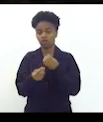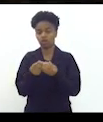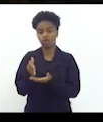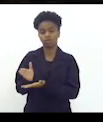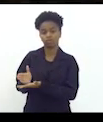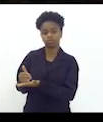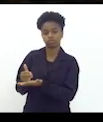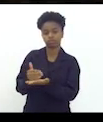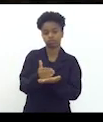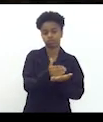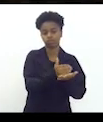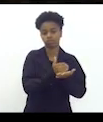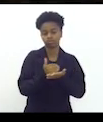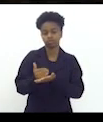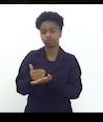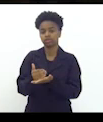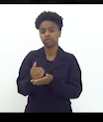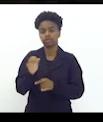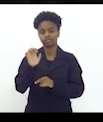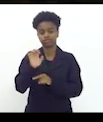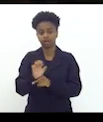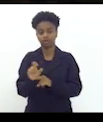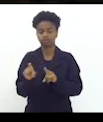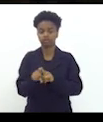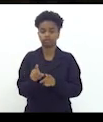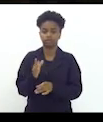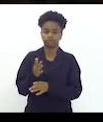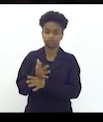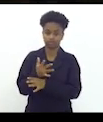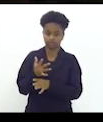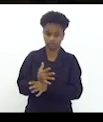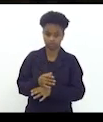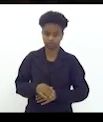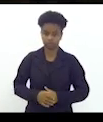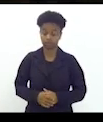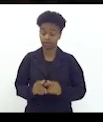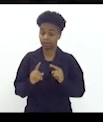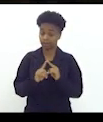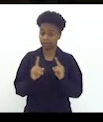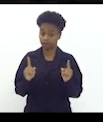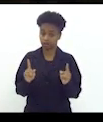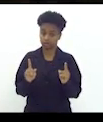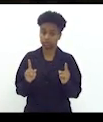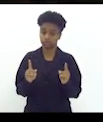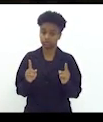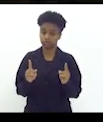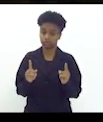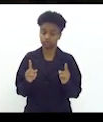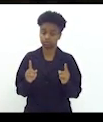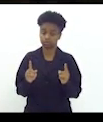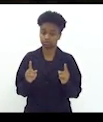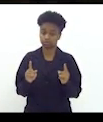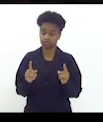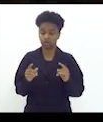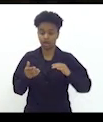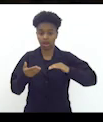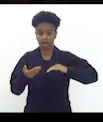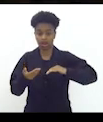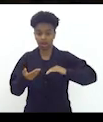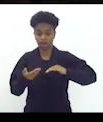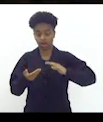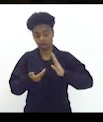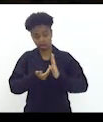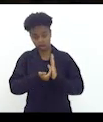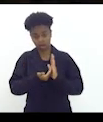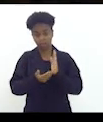arrecadações dos estados e dos municípios. Mas a Câmara aprovou e